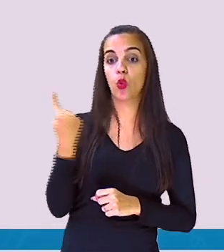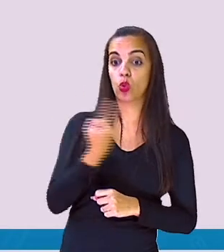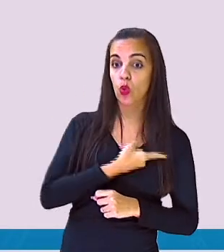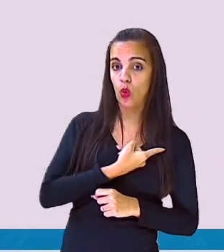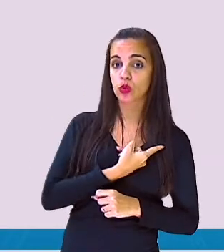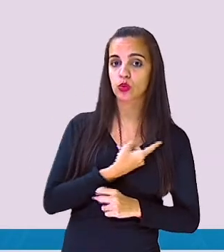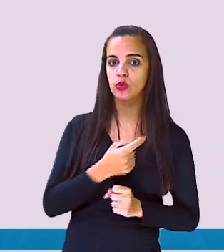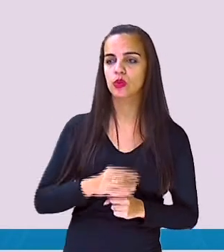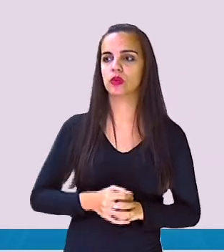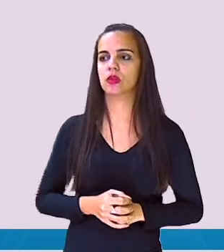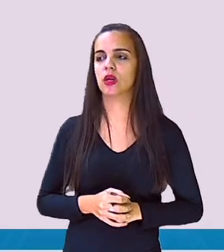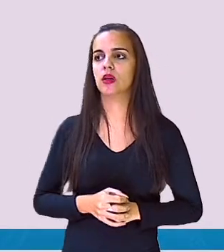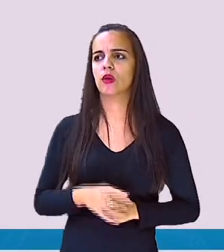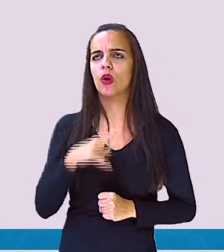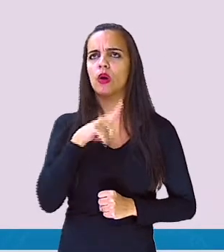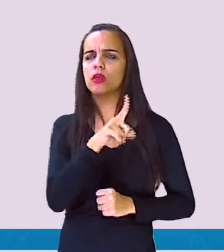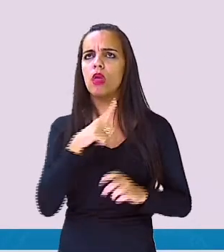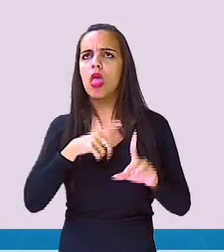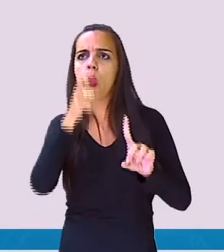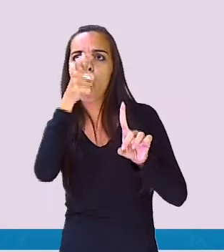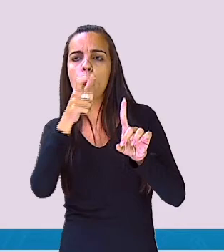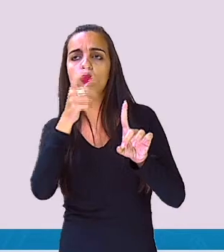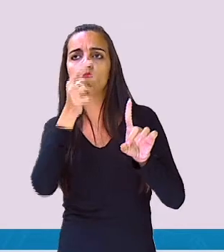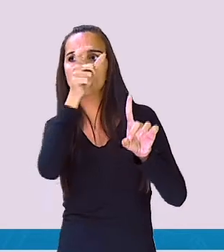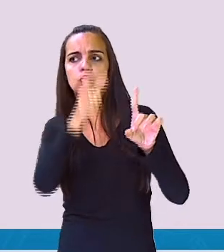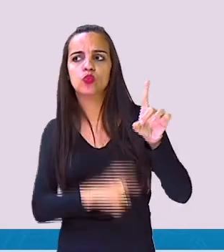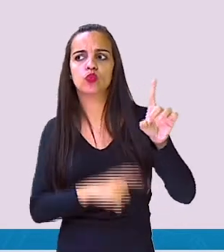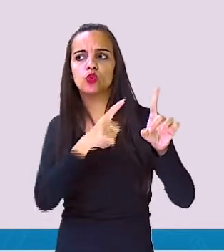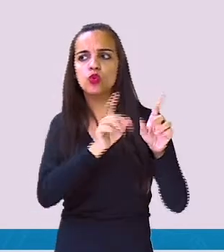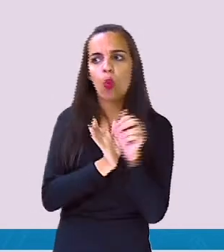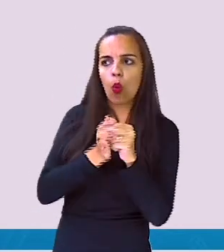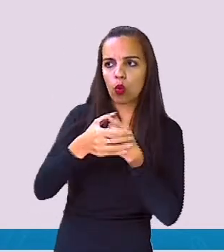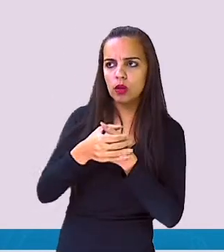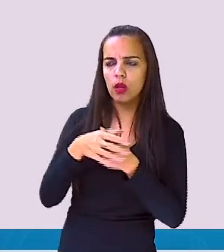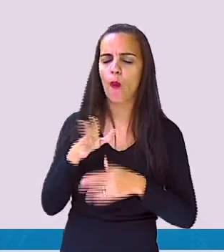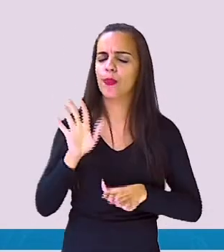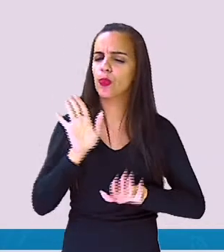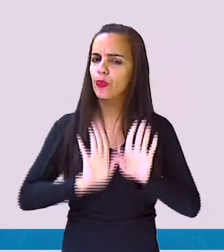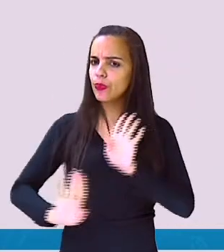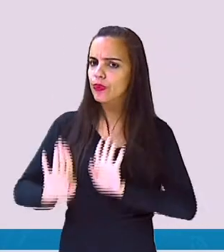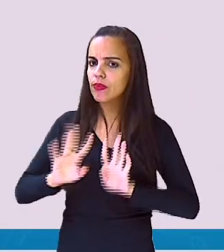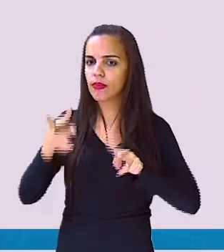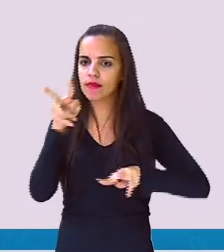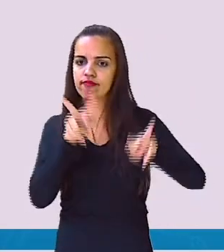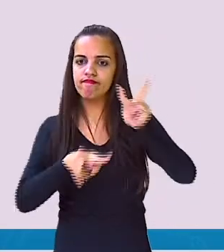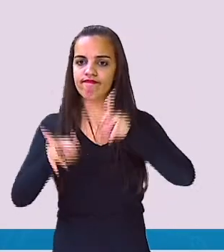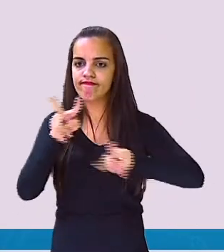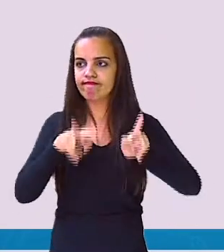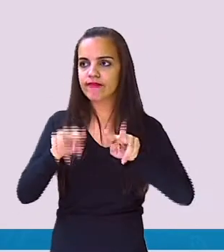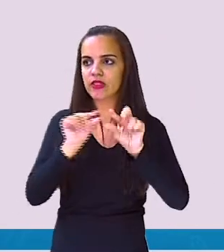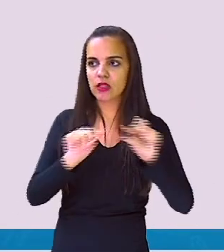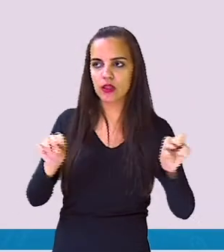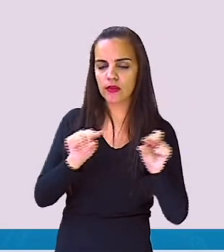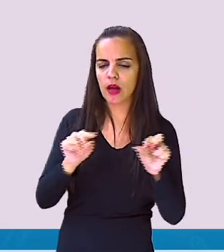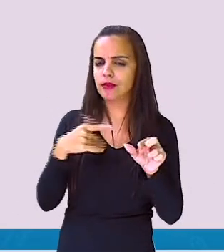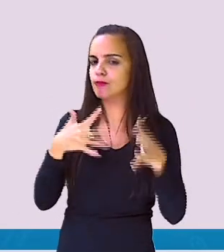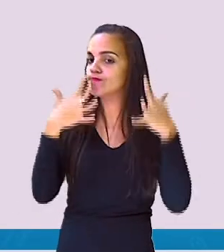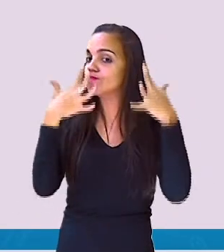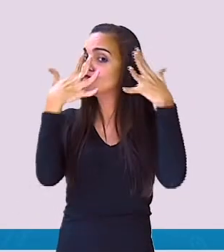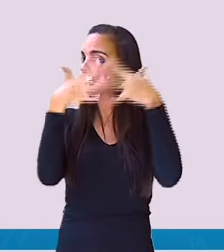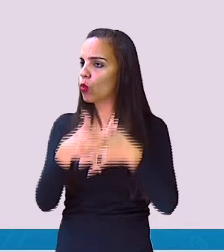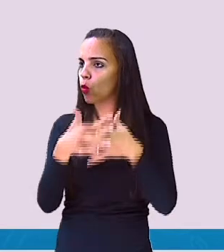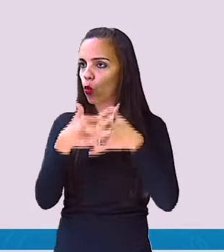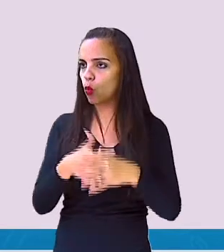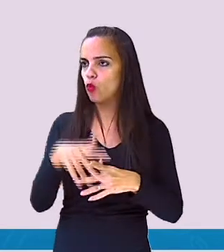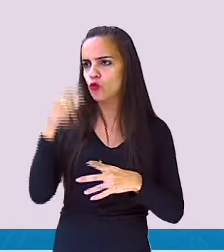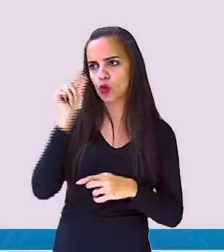oculto. Então, por favor, cuidado quando vocês forem analisar as orações, para não confundir aí.